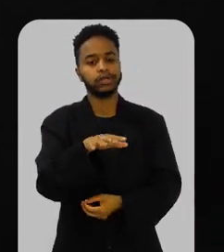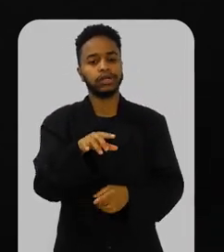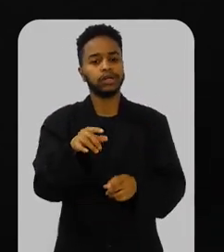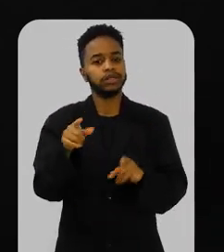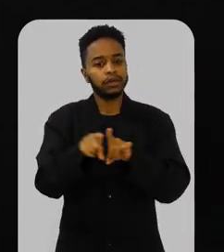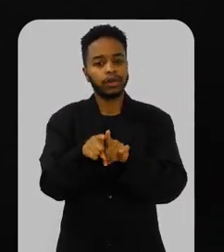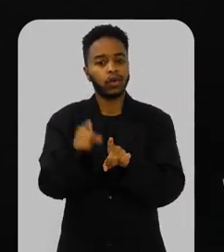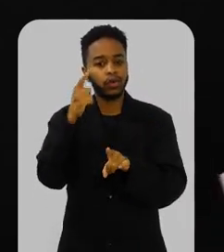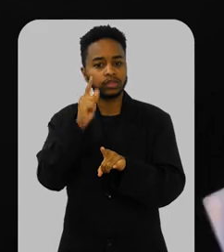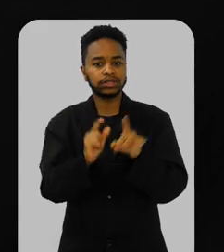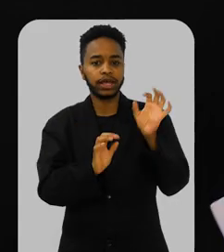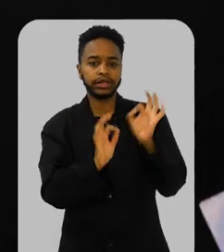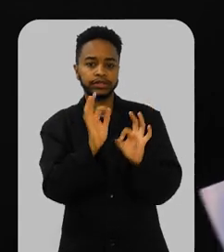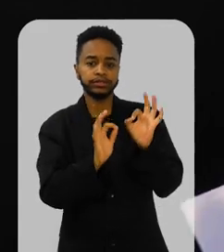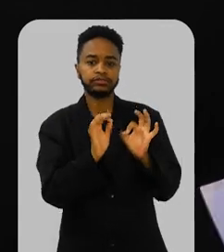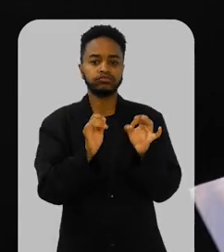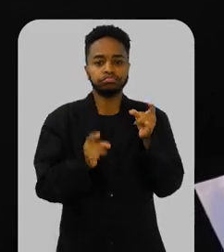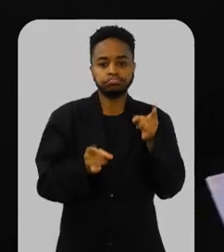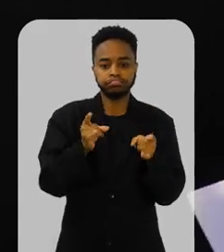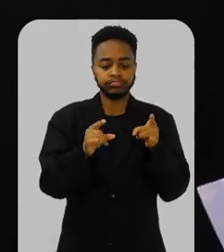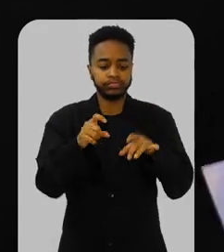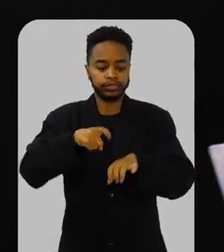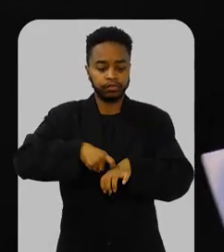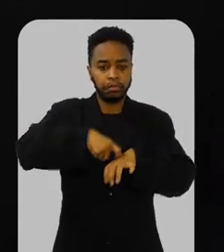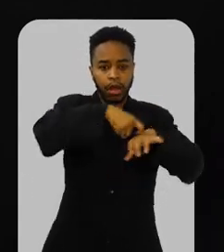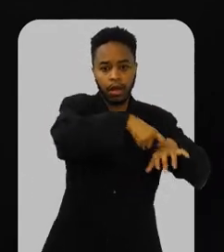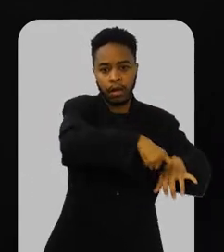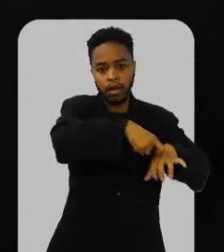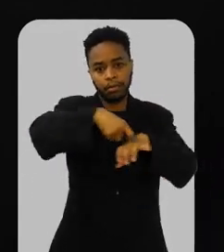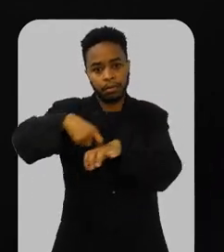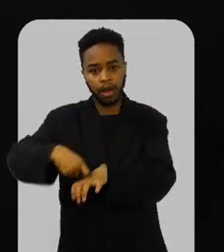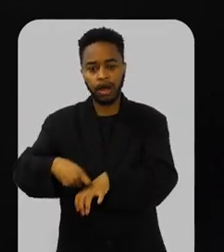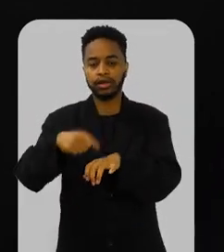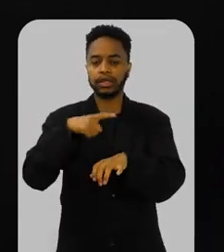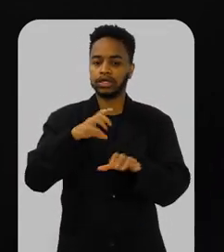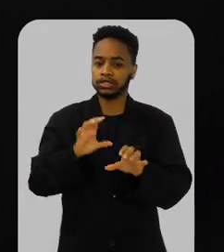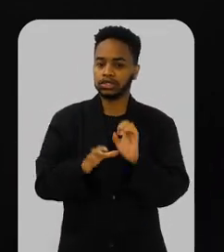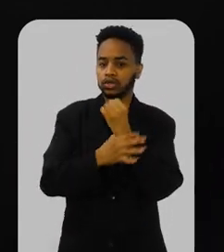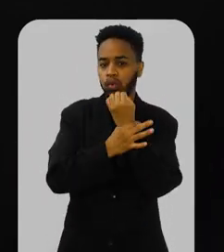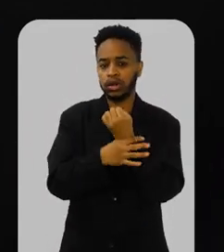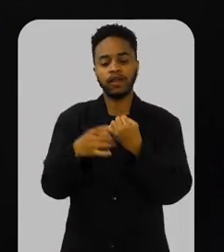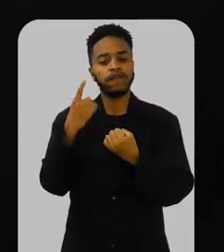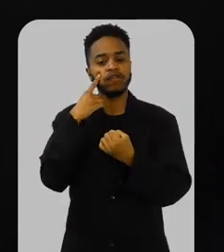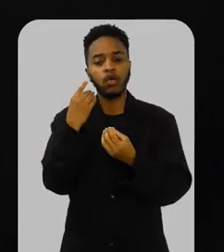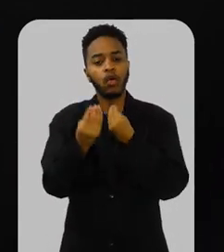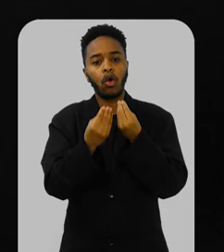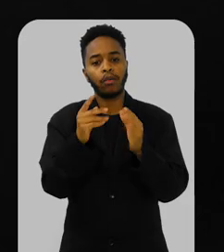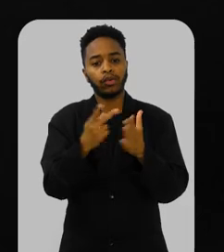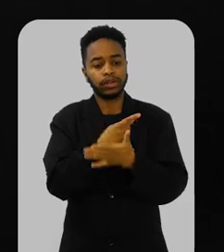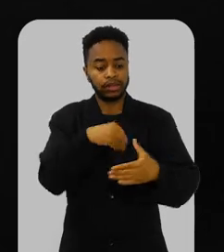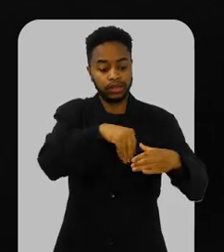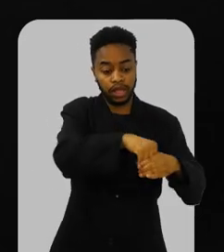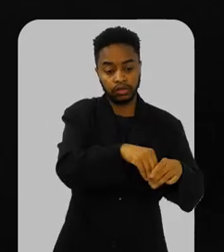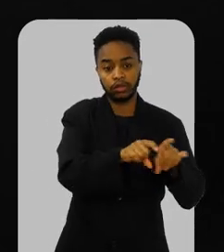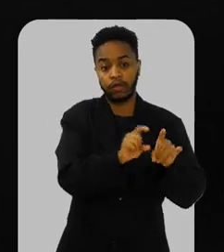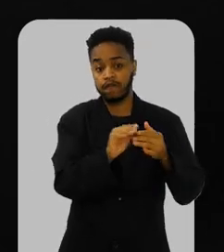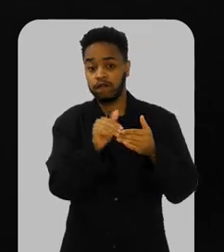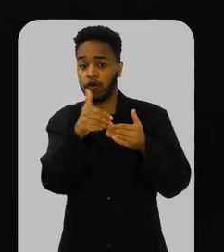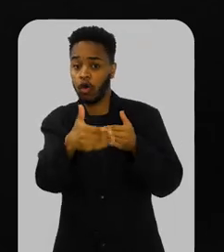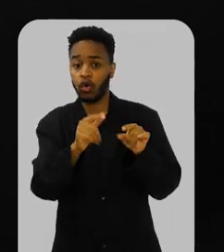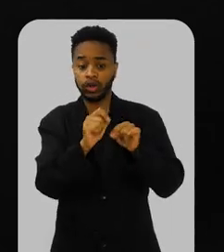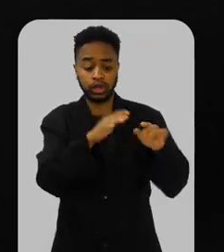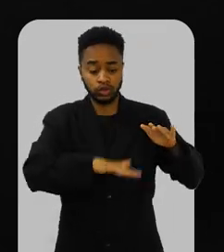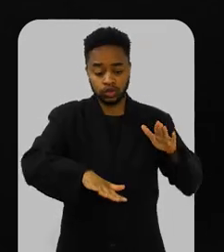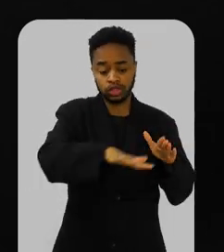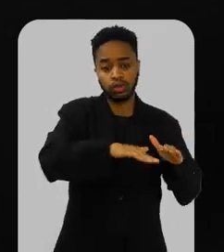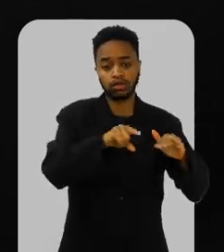para entrada e saída, computadorizado, e tudo com muita segurança, de pensar tudo aquilo que acontece no vai e vem da arena, fora também o que está no chão e o que